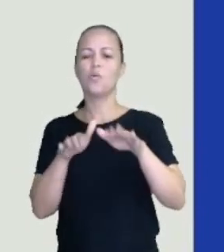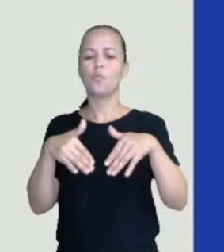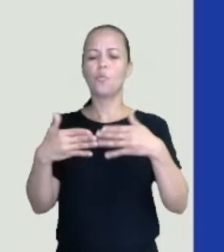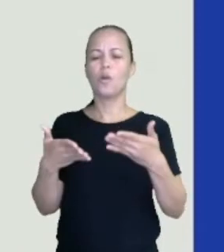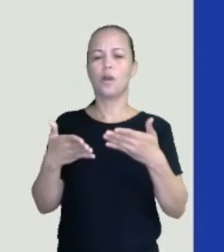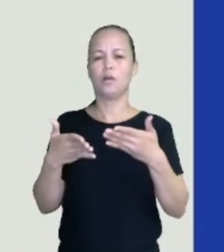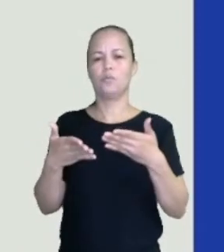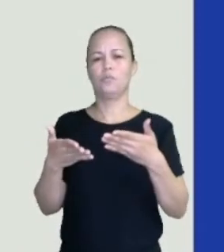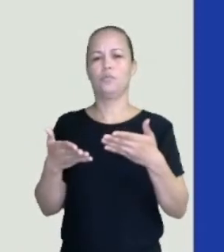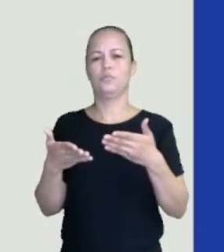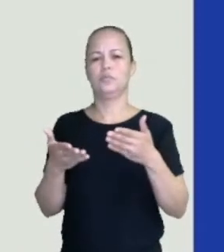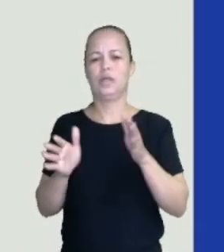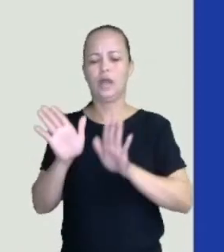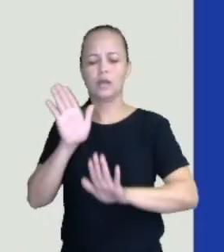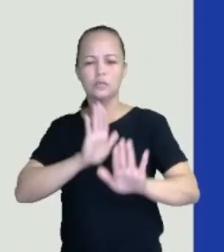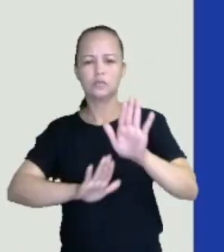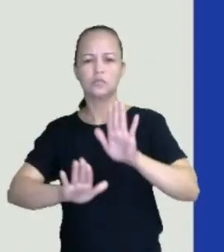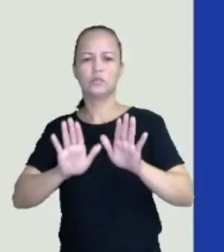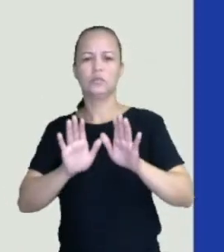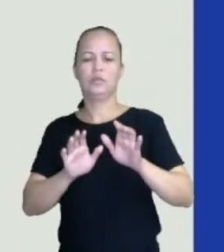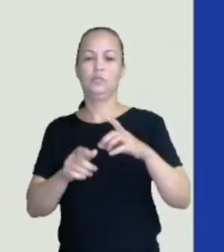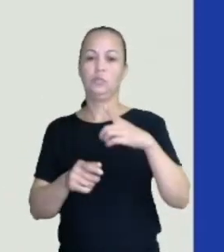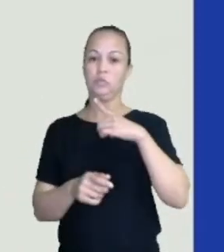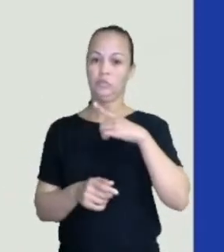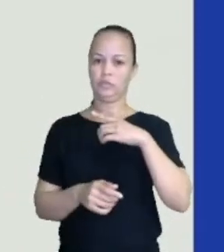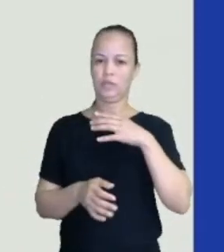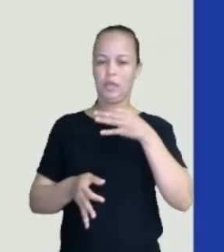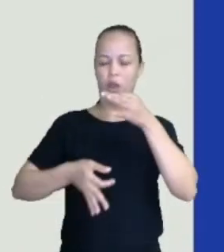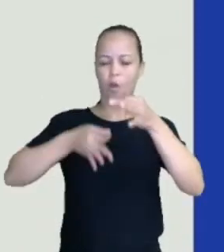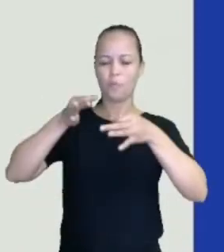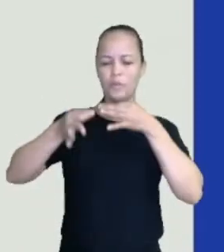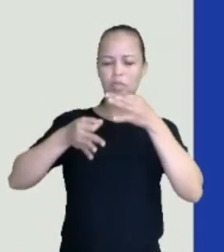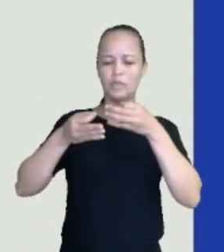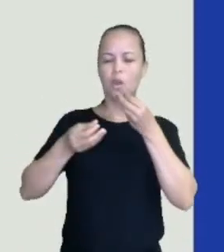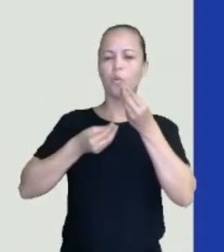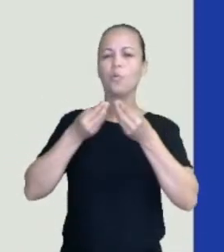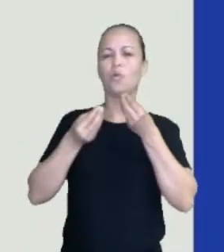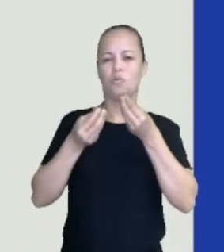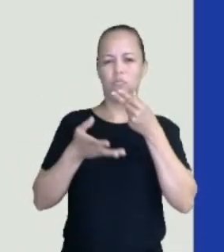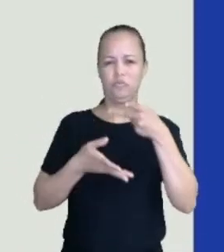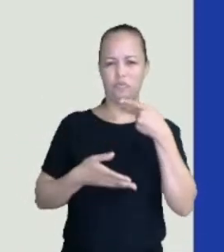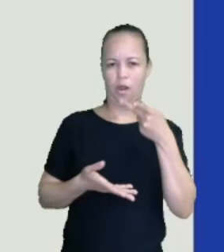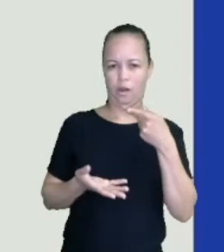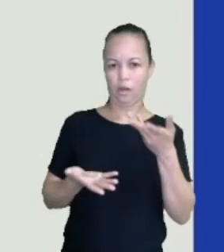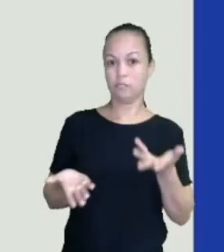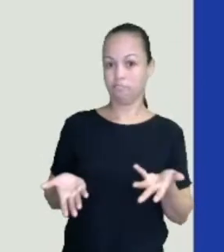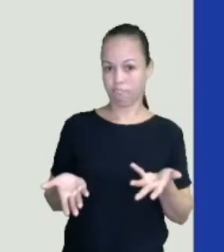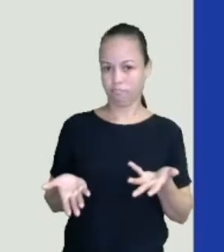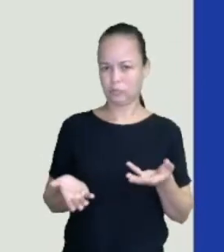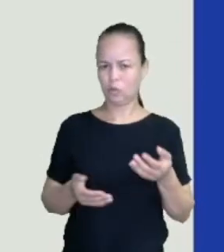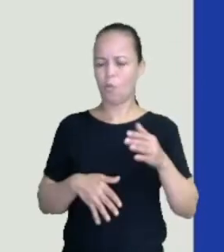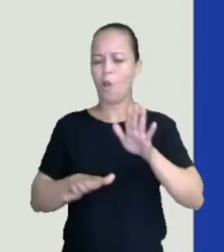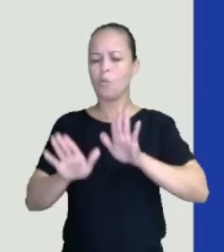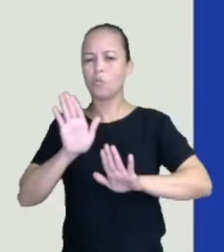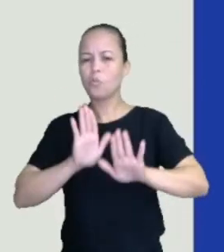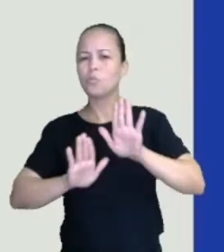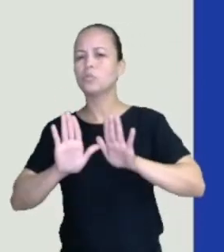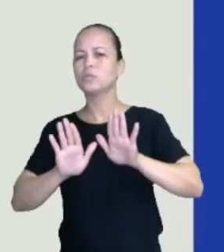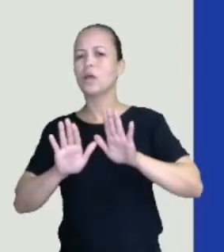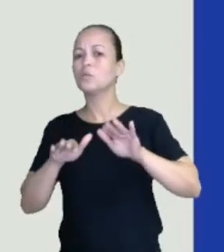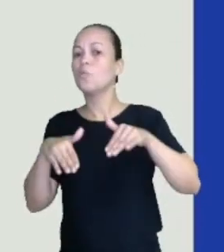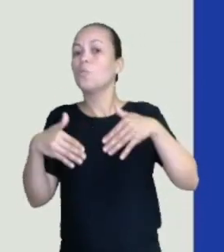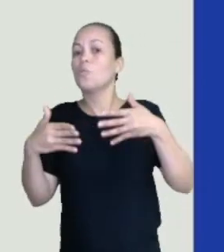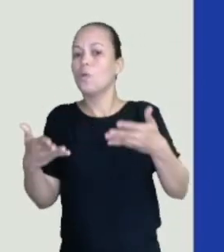com a forma de expressar nossa opinião? Olha que pergunta. Quais são os cuidados? Não é nem qual o